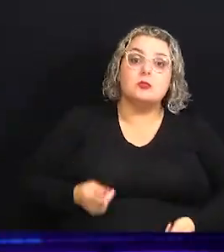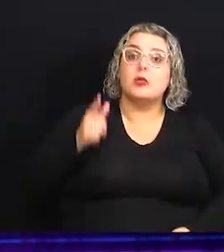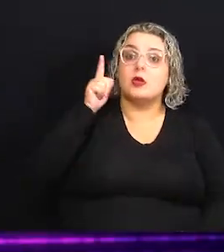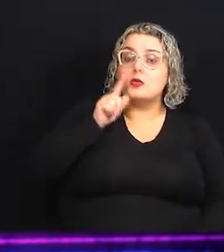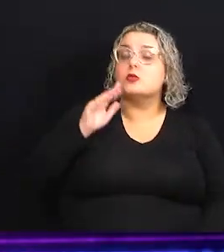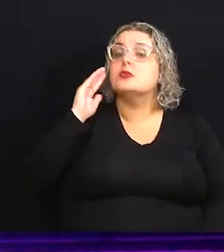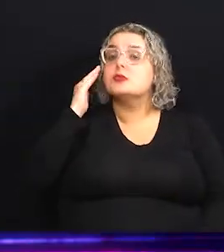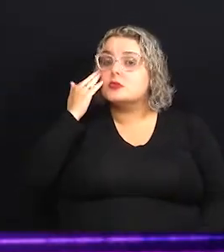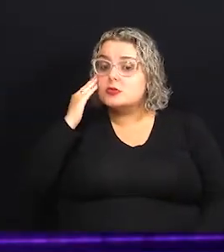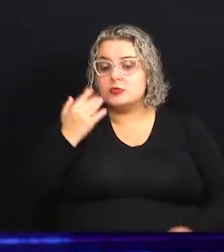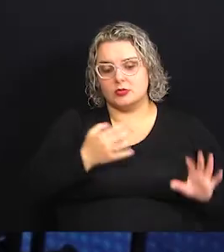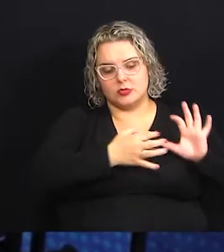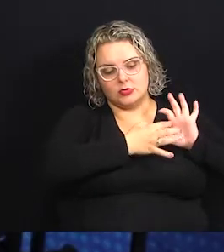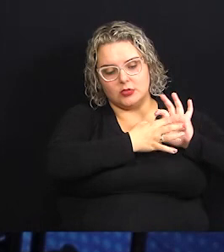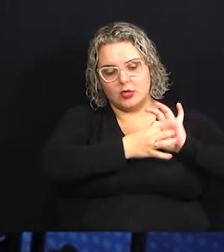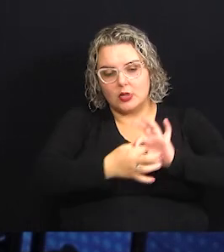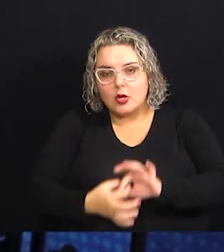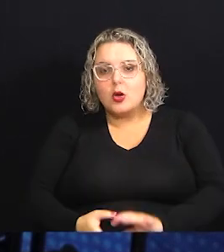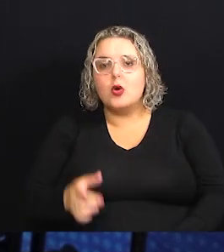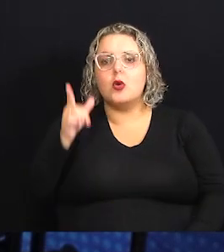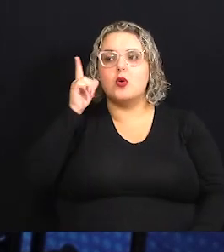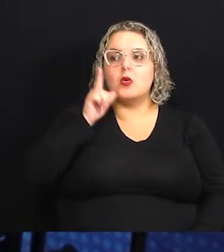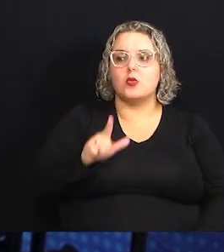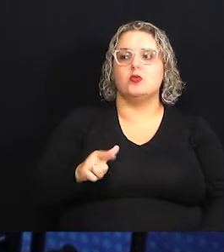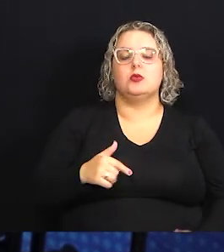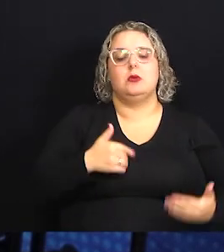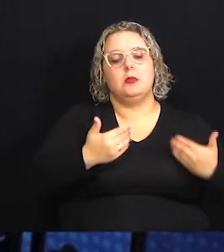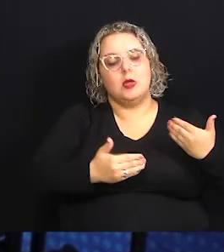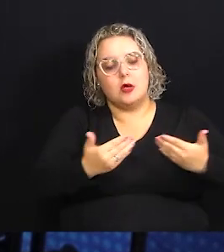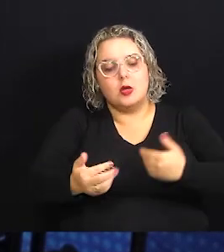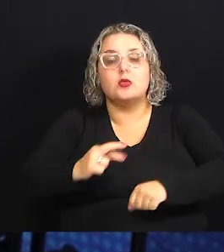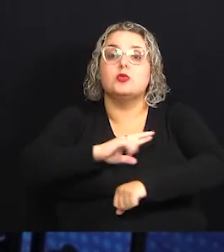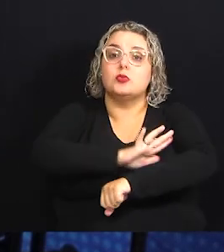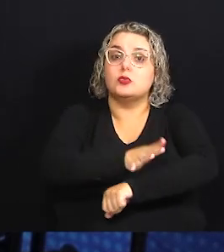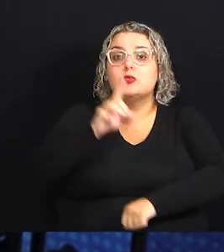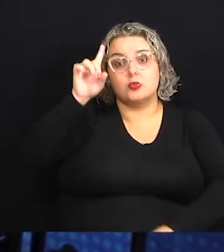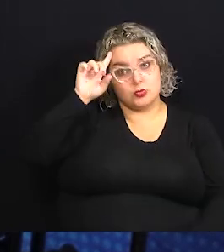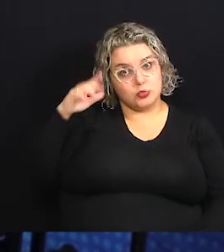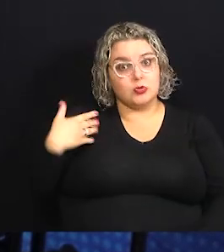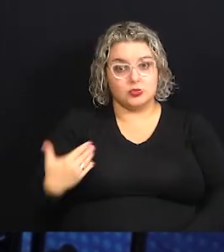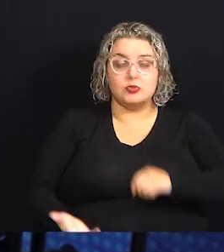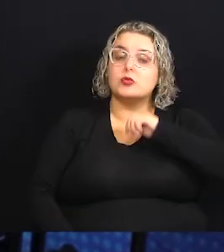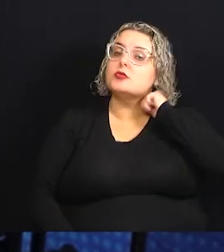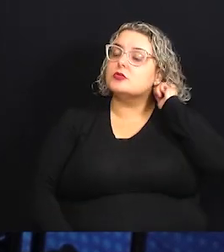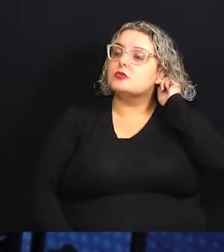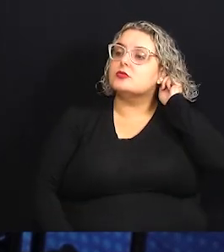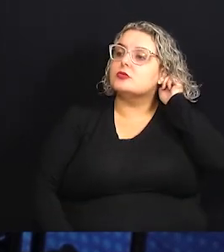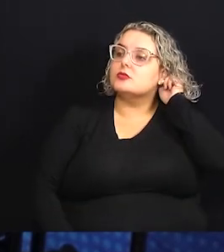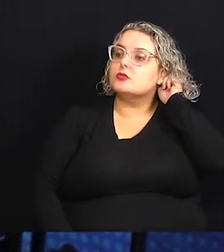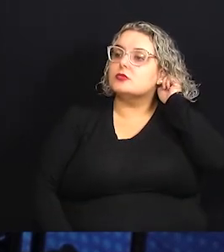consiga entender o contexto, consiga entender as nuances do racismo no seu cotidiano e